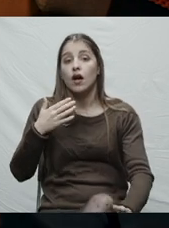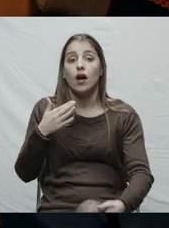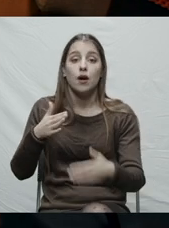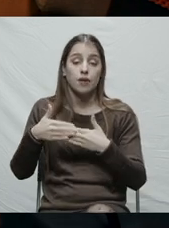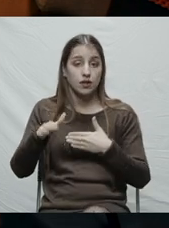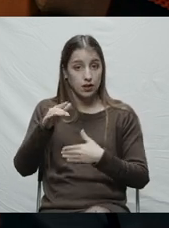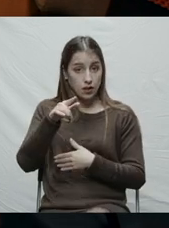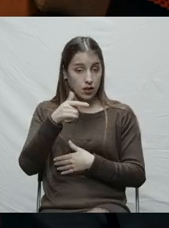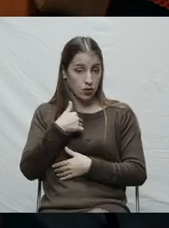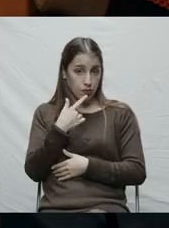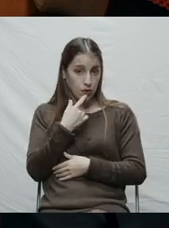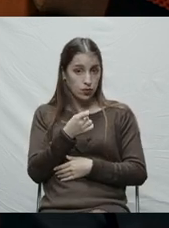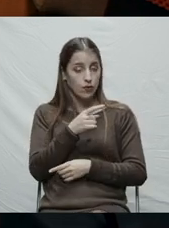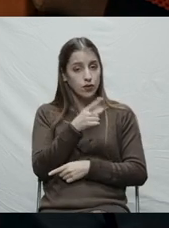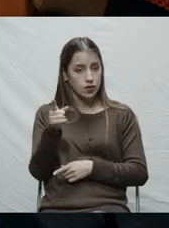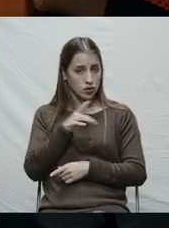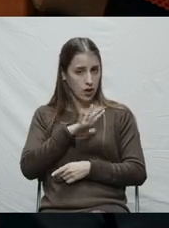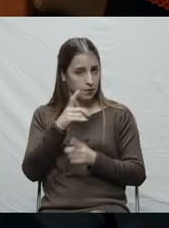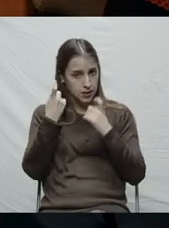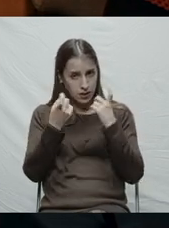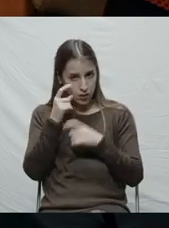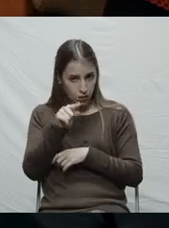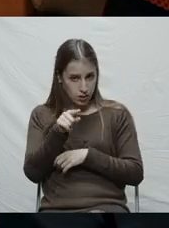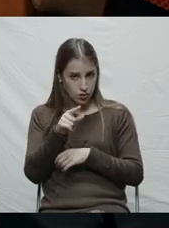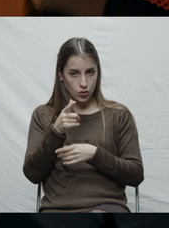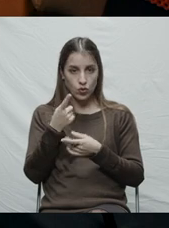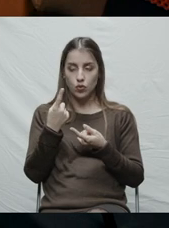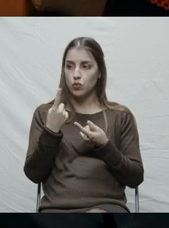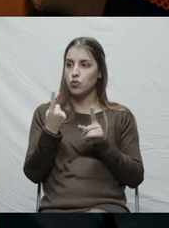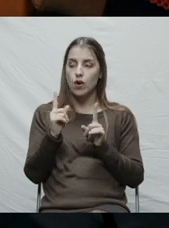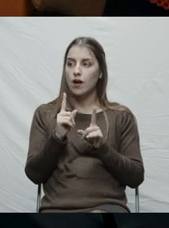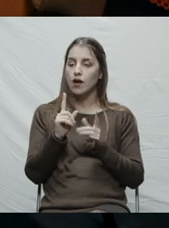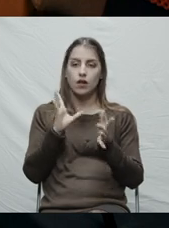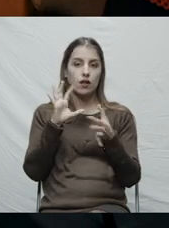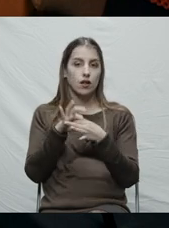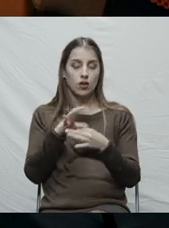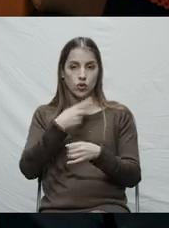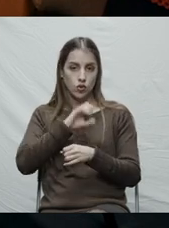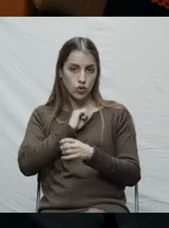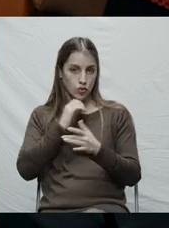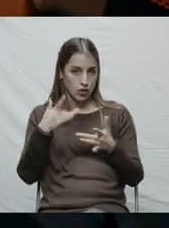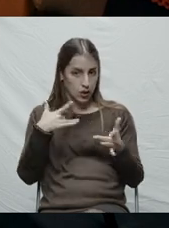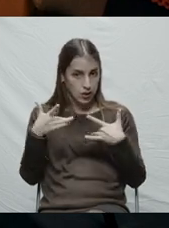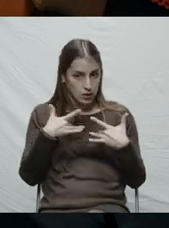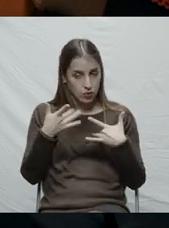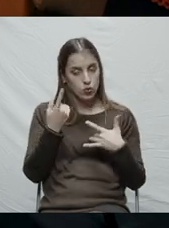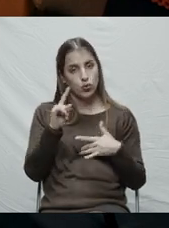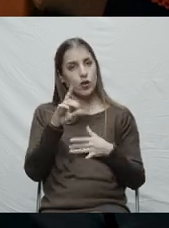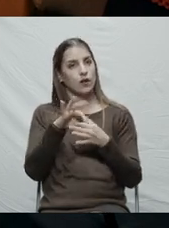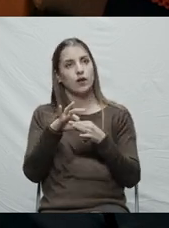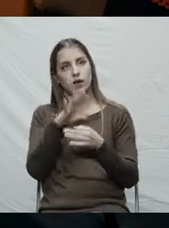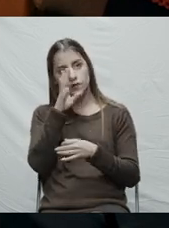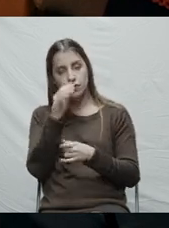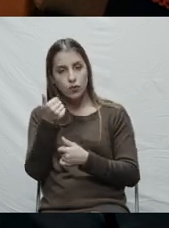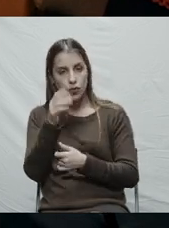dizemos, vocês querem pensar sobre isto também, paralelamente? Não tem nada a ver com a nossa peça, não tem que falar sobre a nossa peça, não tem que dizer se